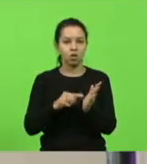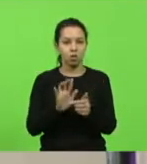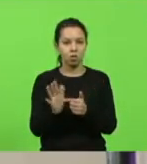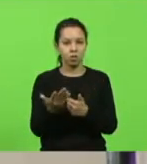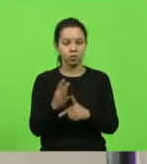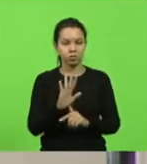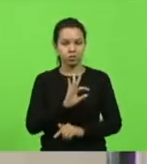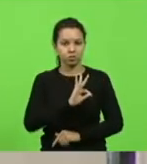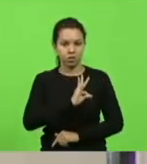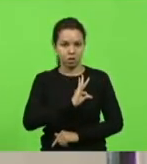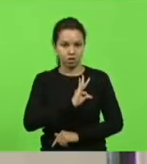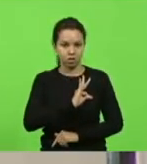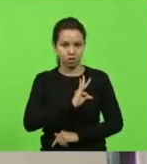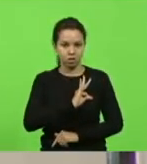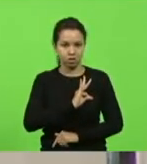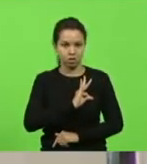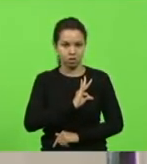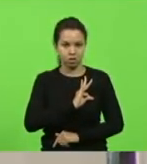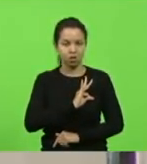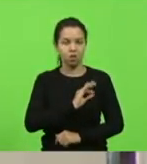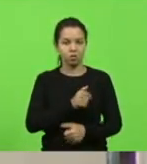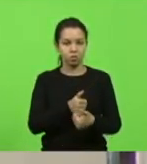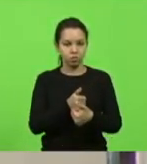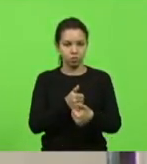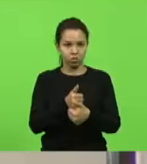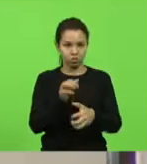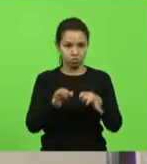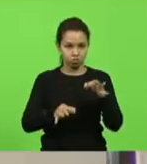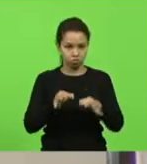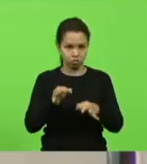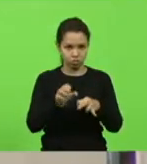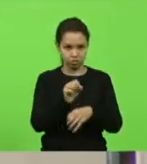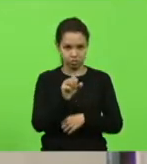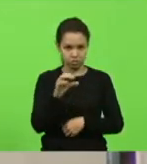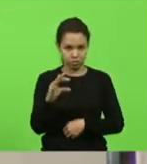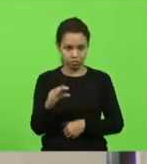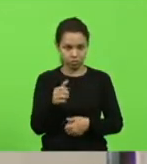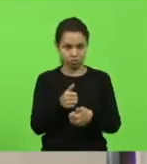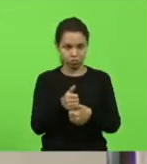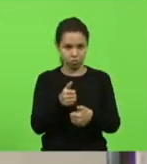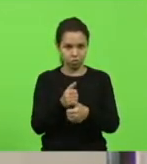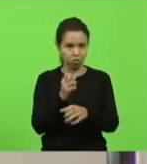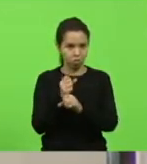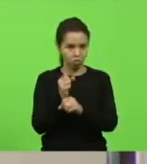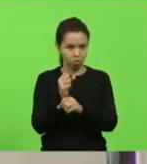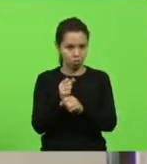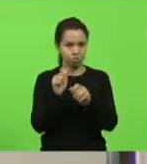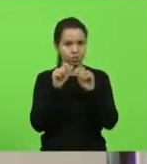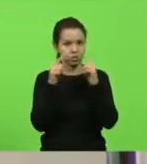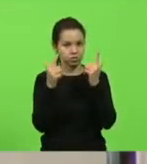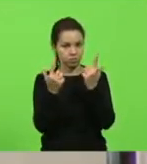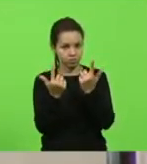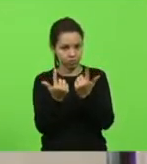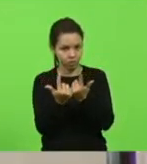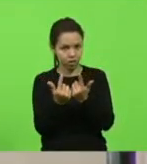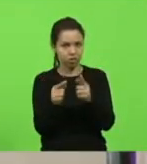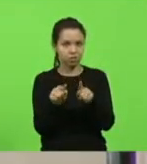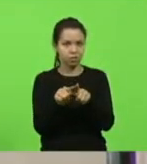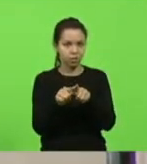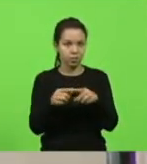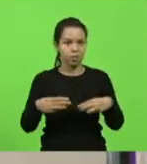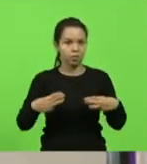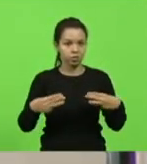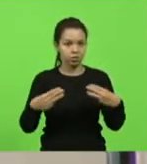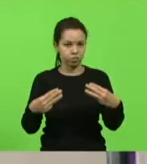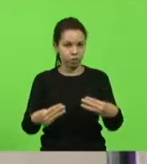há entre o Tribunal de Justiça do Estado de Santa Catarina Tribunal de Contas do Estado de Santa Catarina a Assembleia Legislativa do Estado de Santa Catarina eo Ministério Público